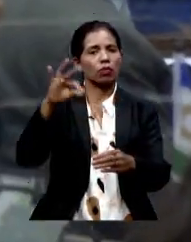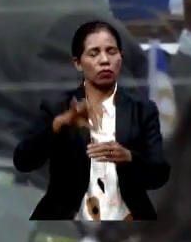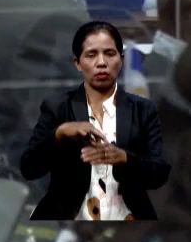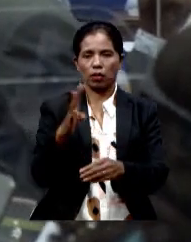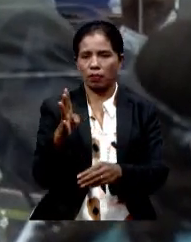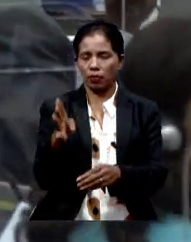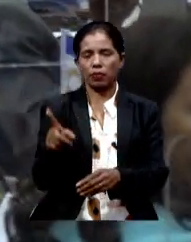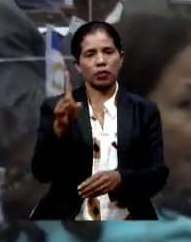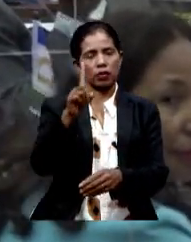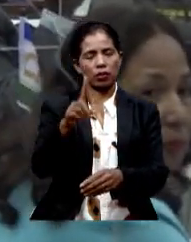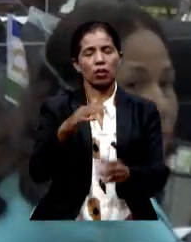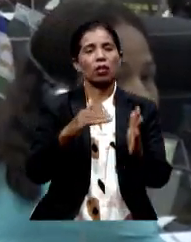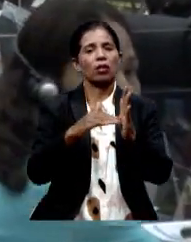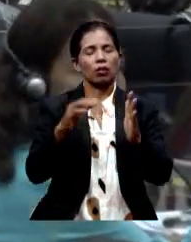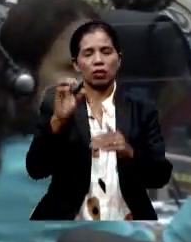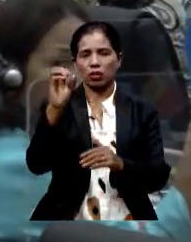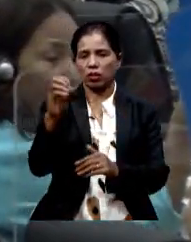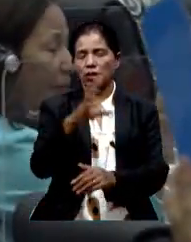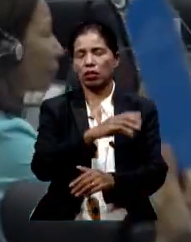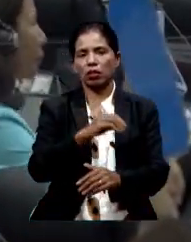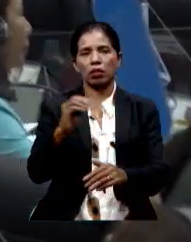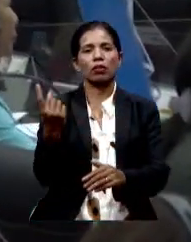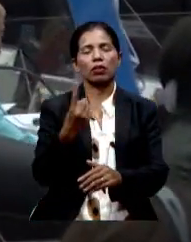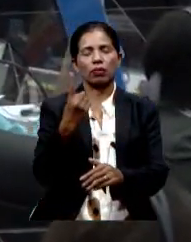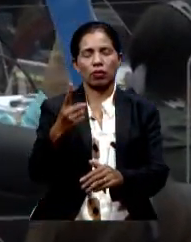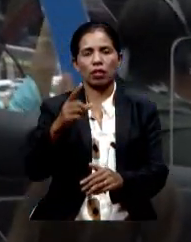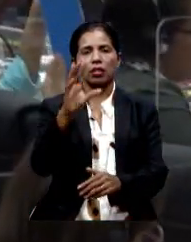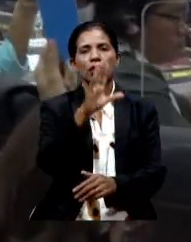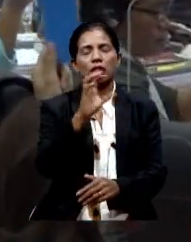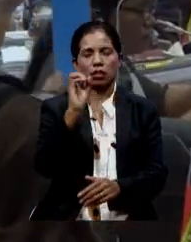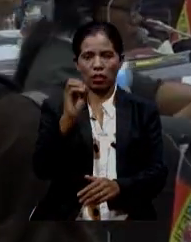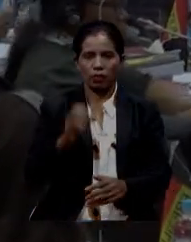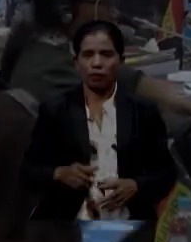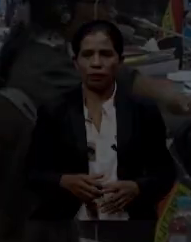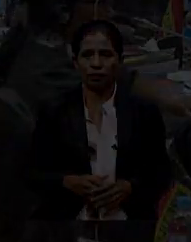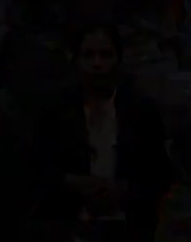ratnulu recinida, contra zero, no abstenção zero. Celina Lopes, Agostinho da Costa, GMN.